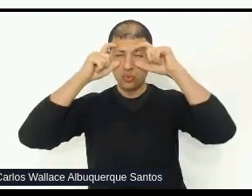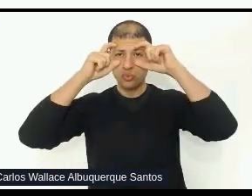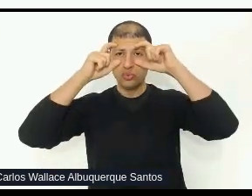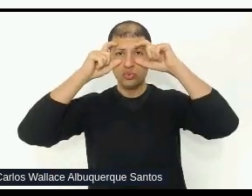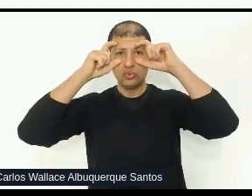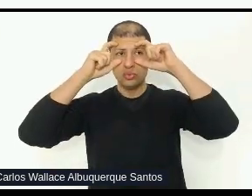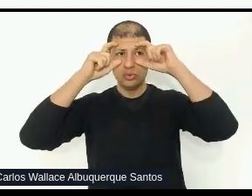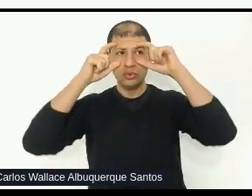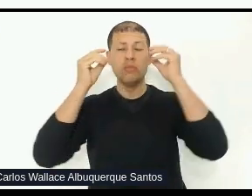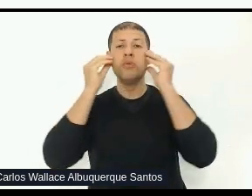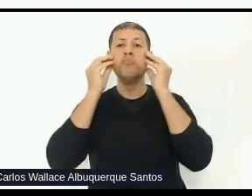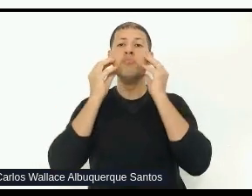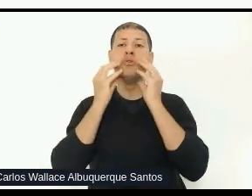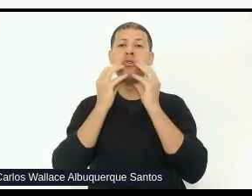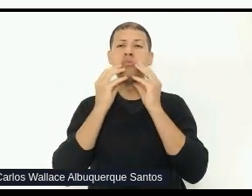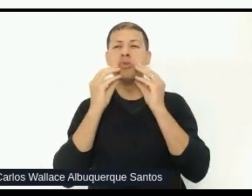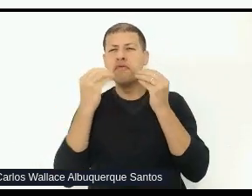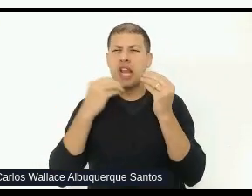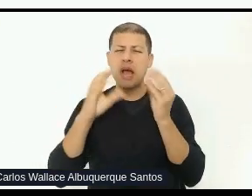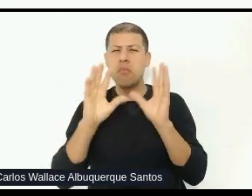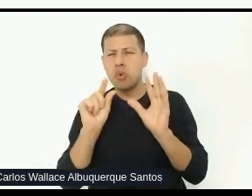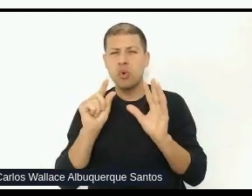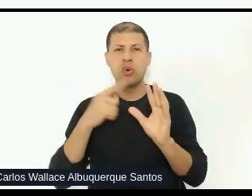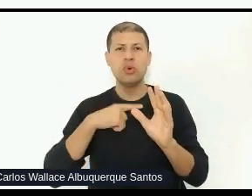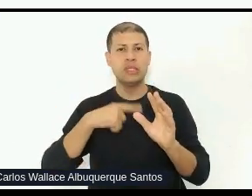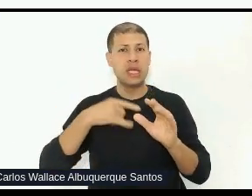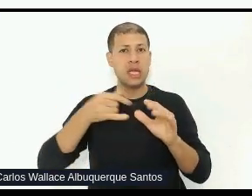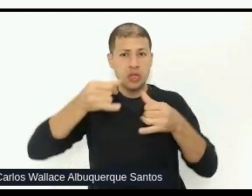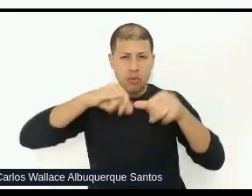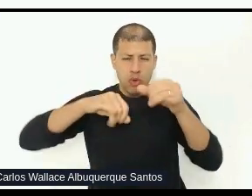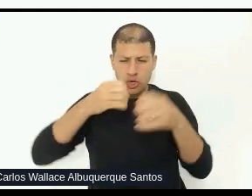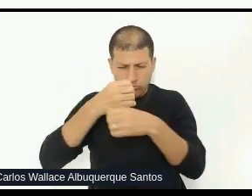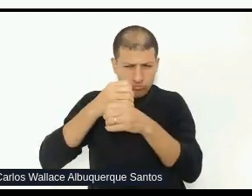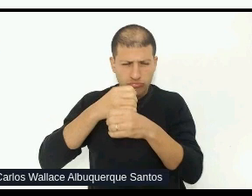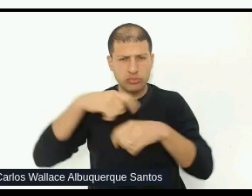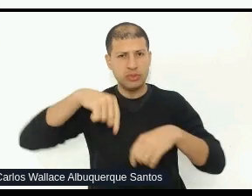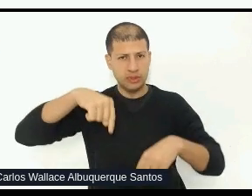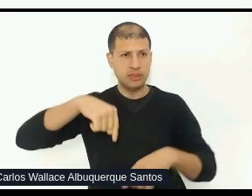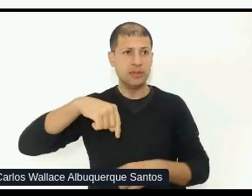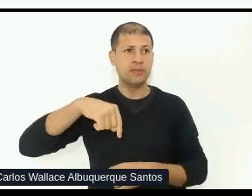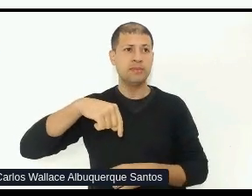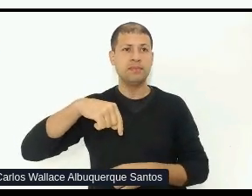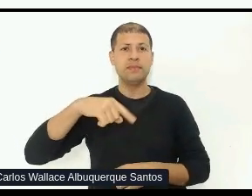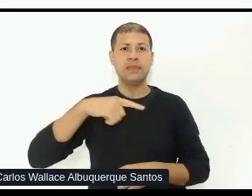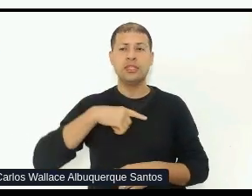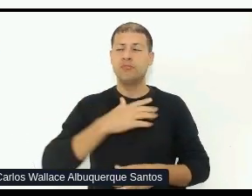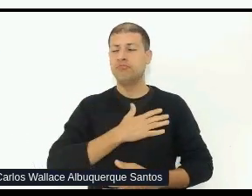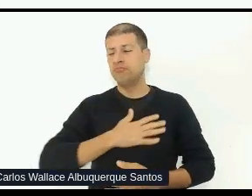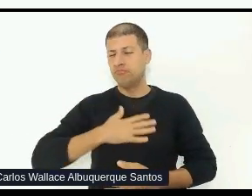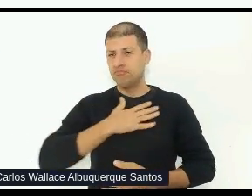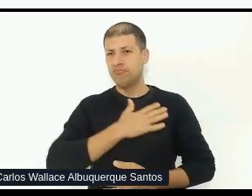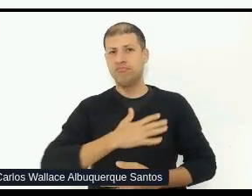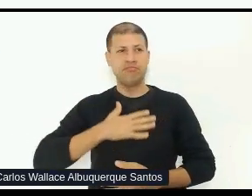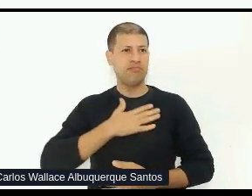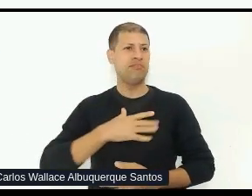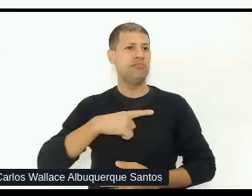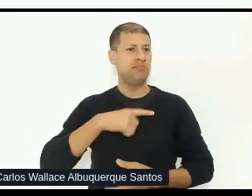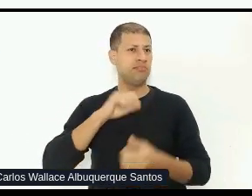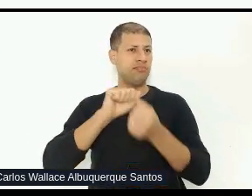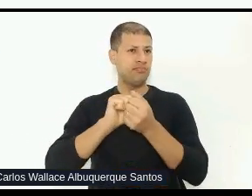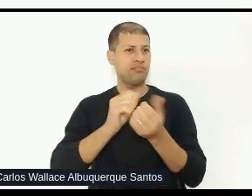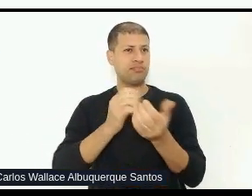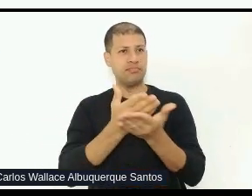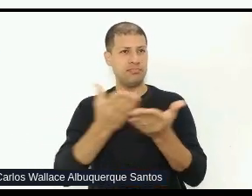tenho uma barba um pouco rala, estou no laboratório e é um prazer estar com vocês aqui, junto